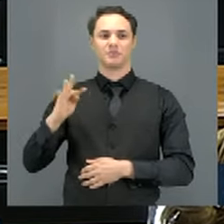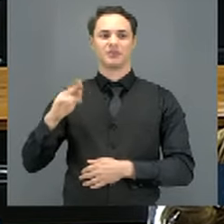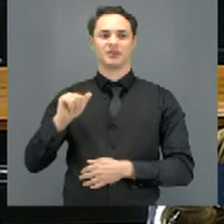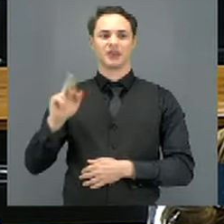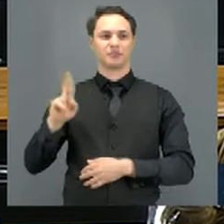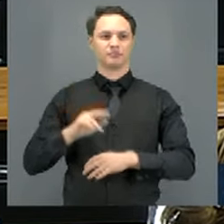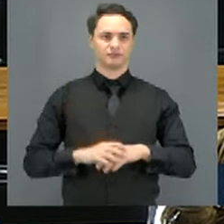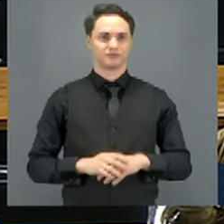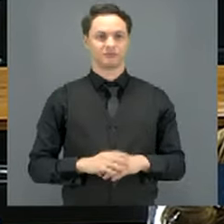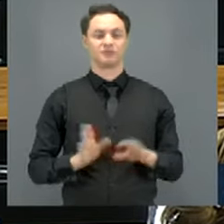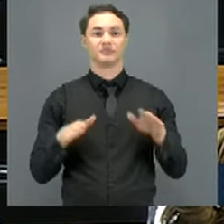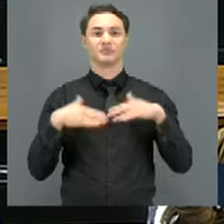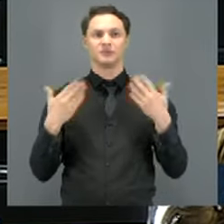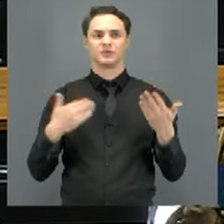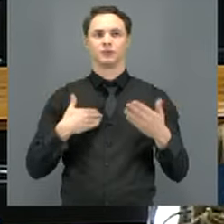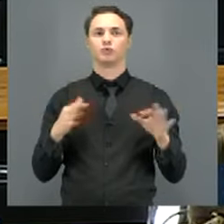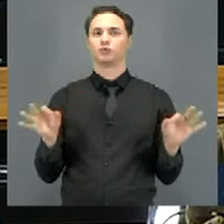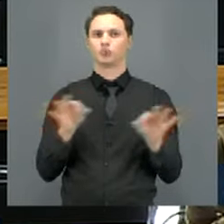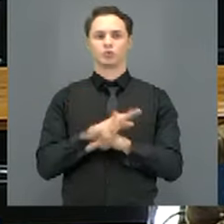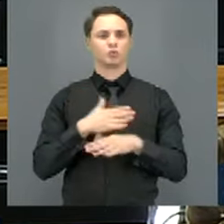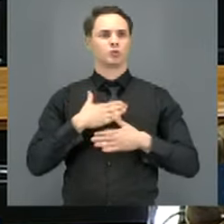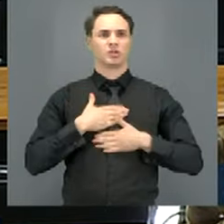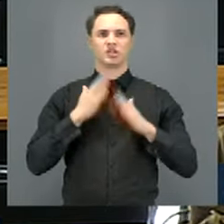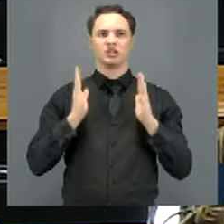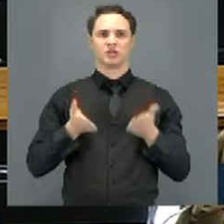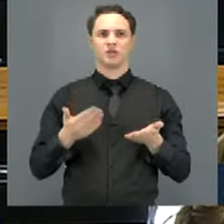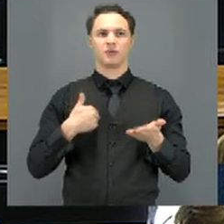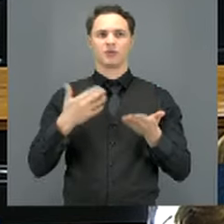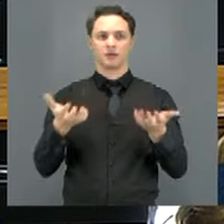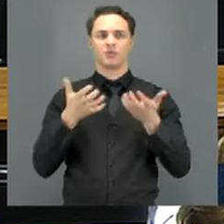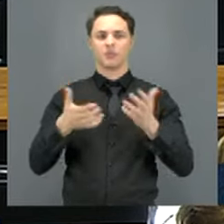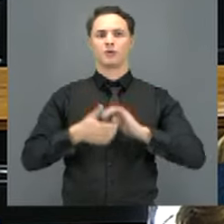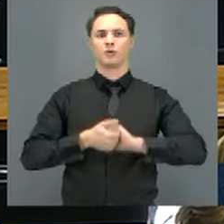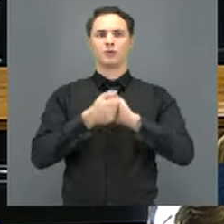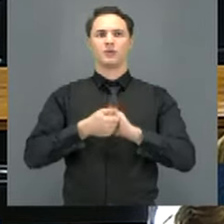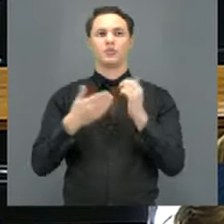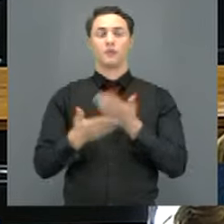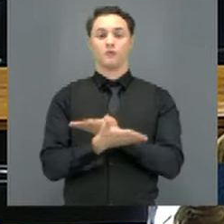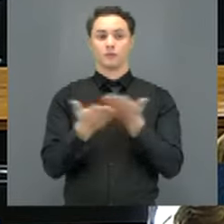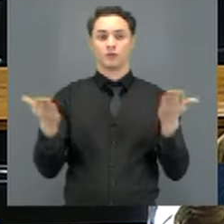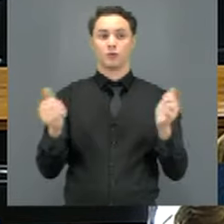eu estou satisfeito, quero só cumprimentar os colegas.